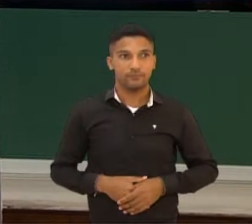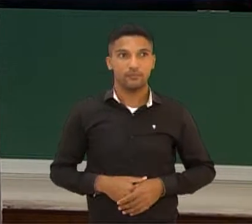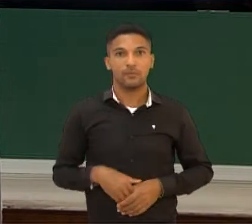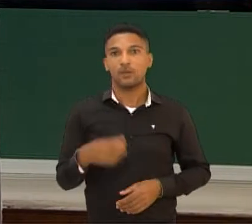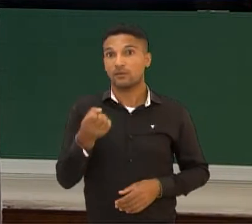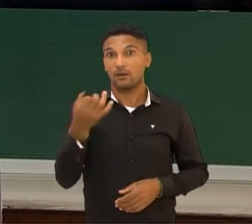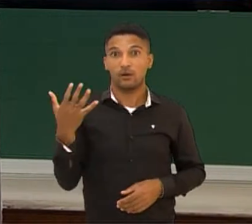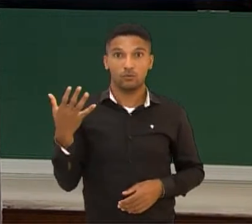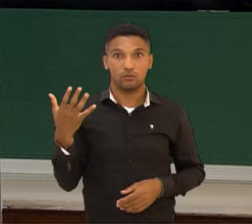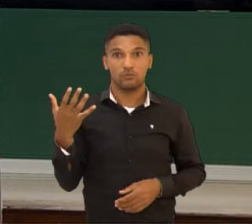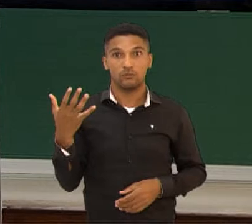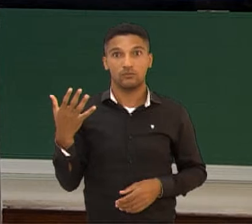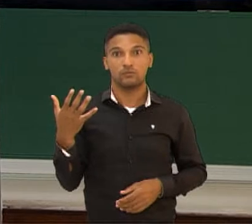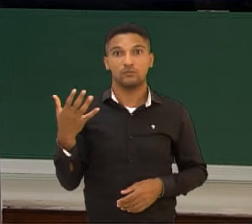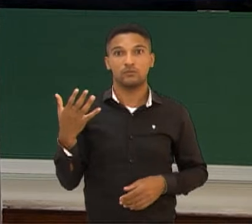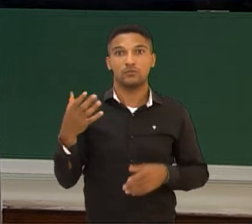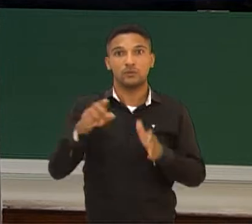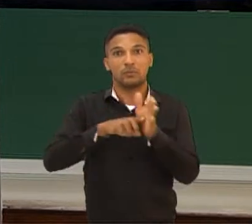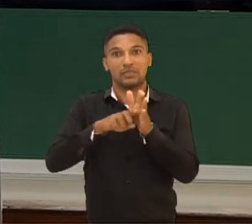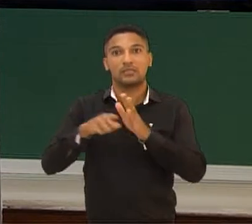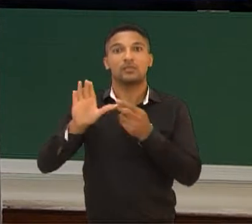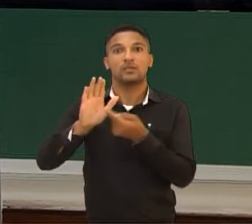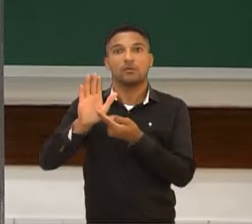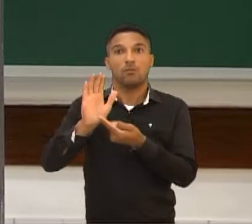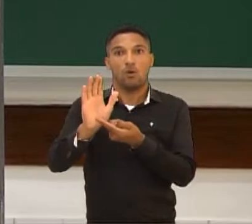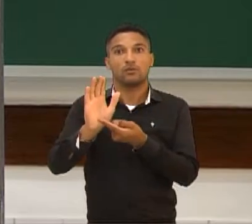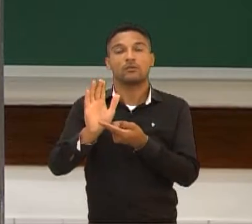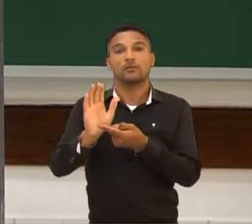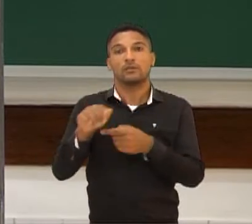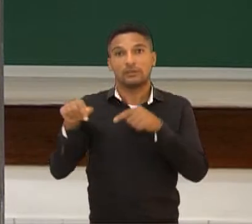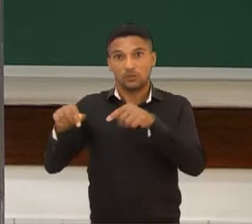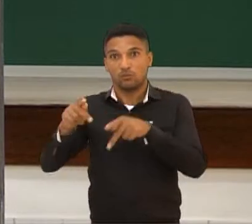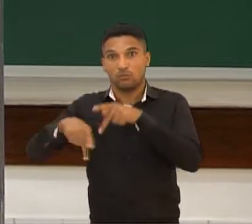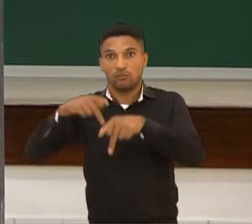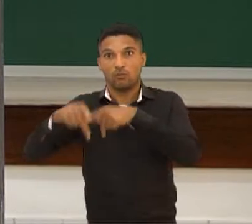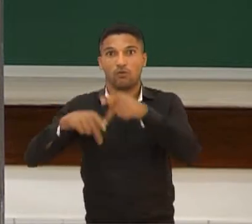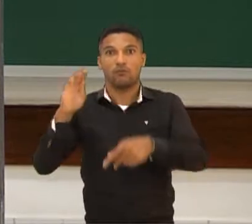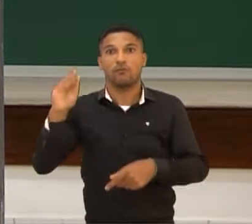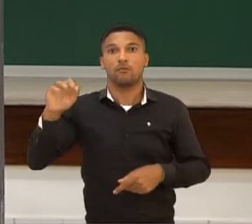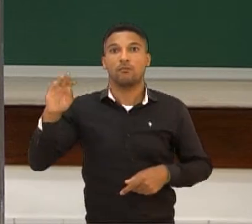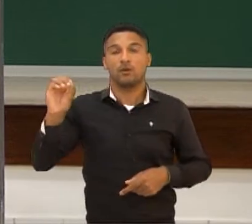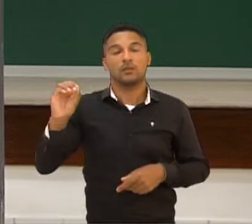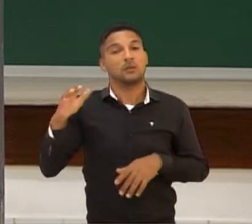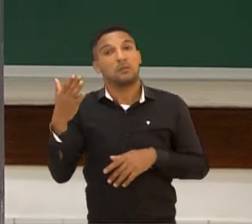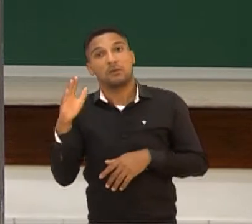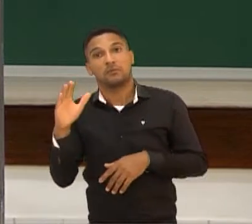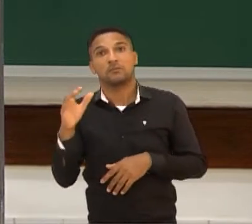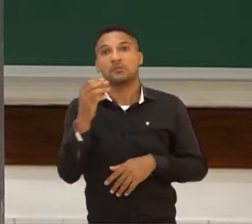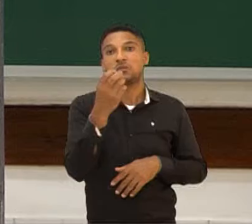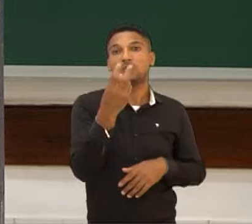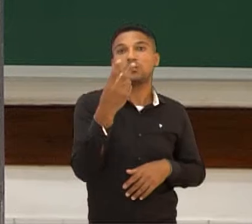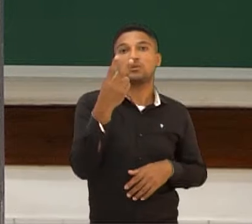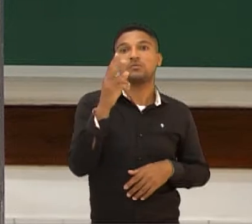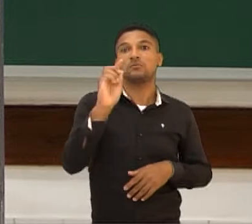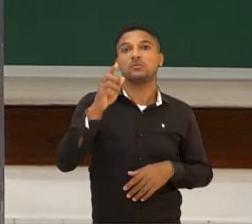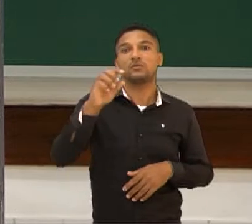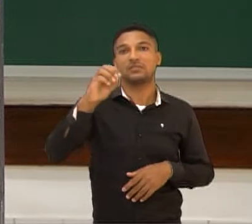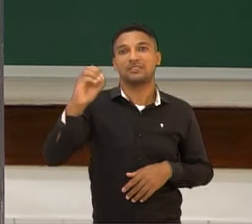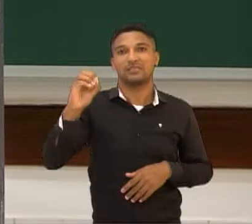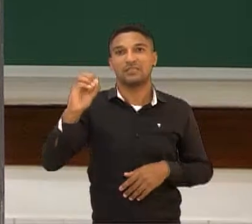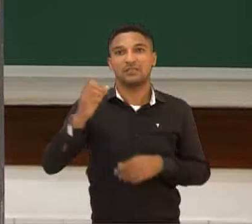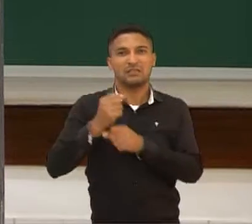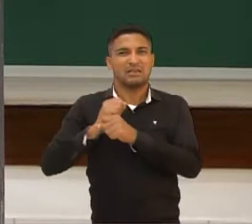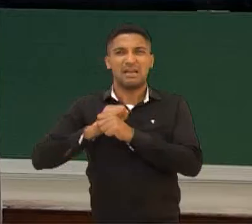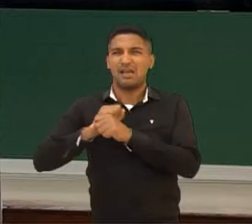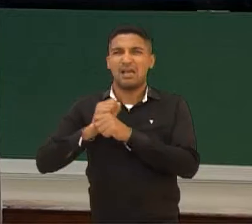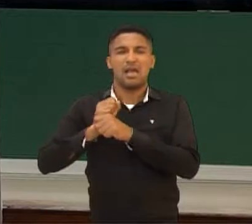quase 2.500 anos nesse processo de expansão. Então, é uma coisa que durou muito tempo. Mas a gente vai ver que